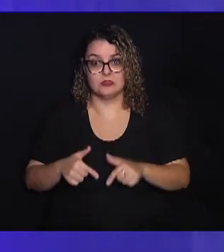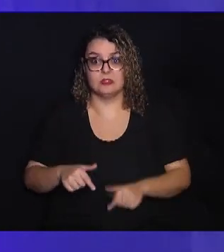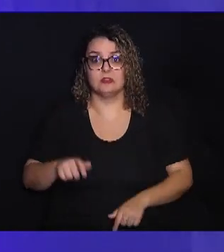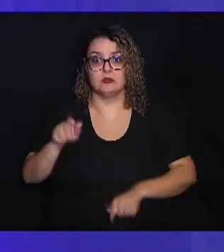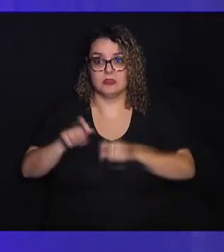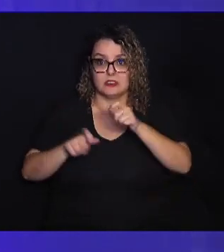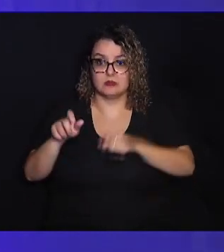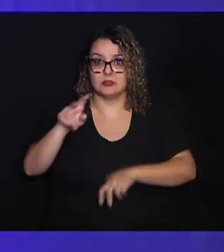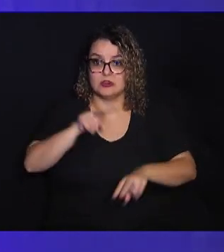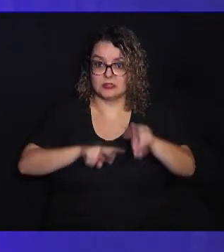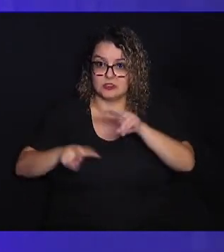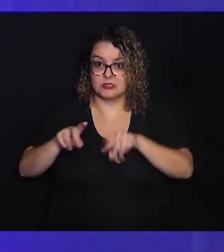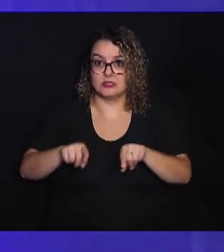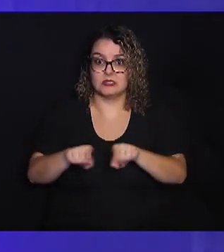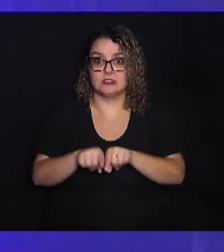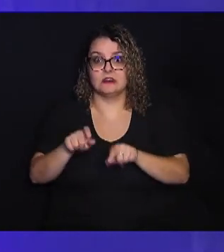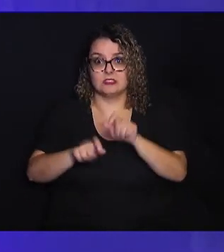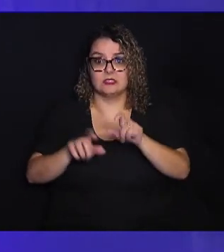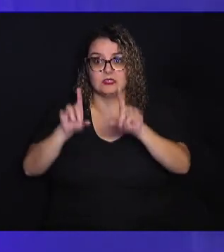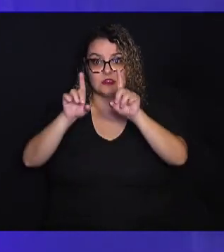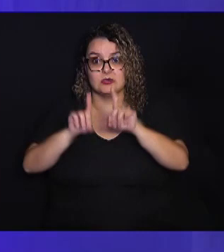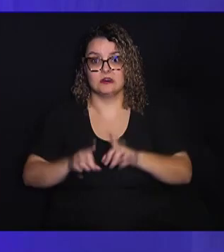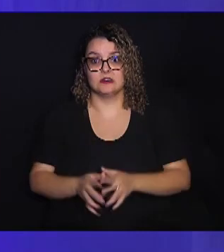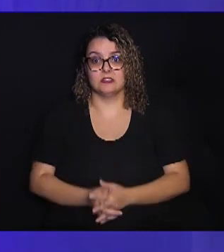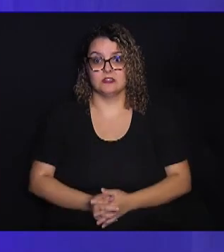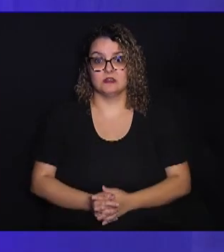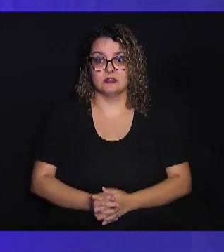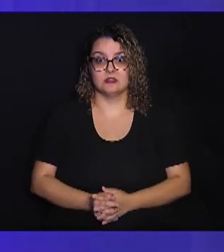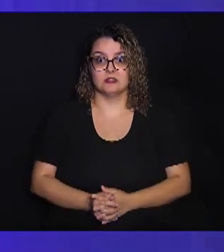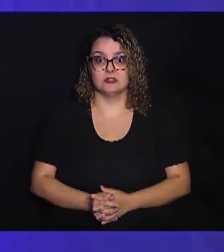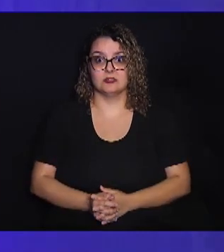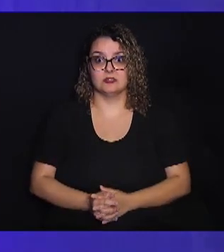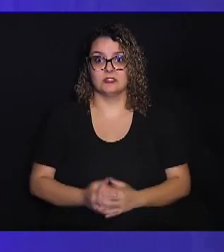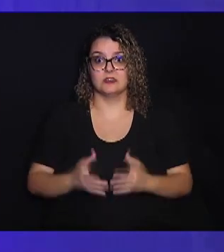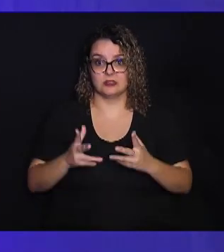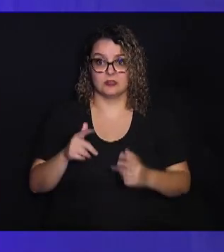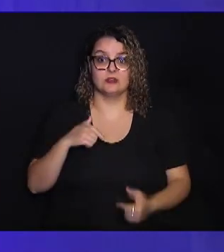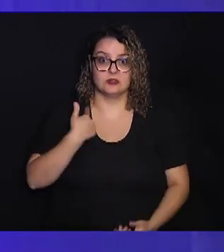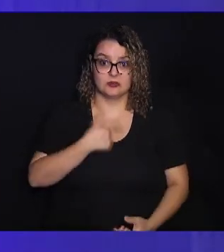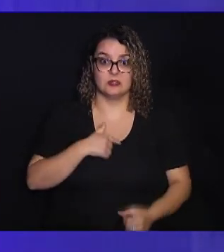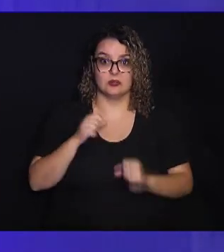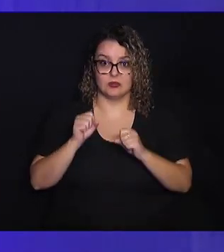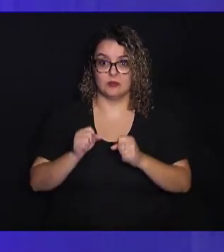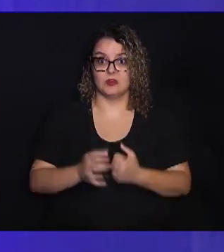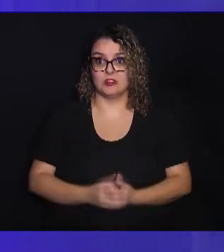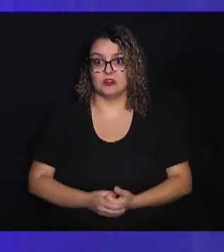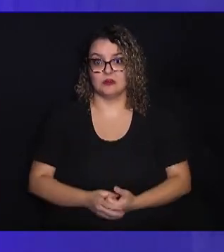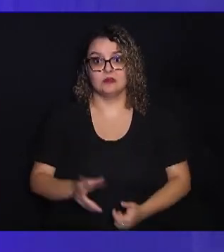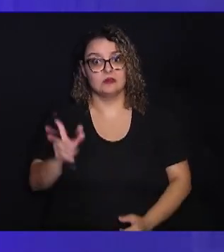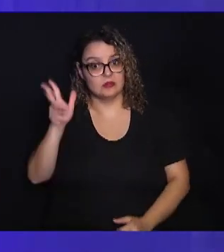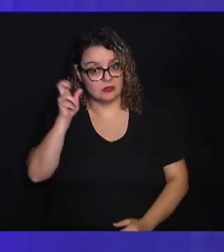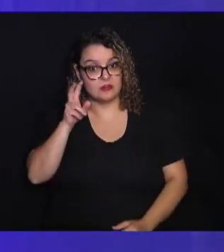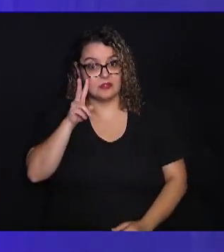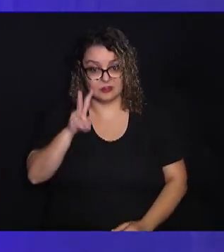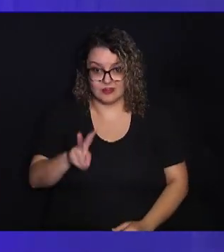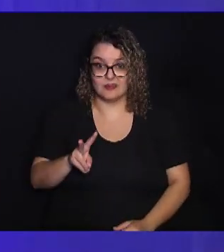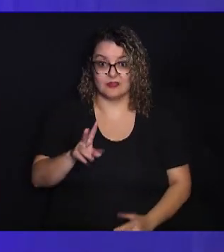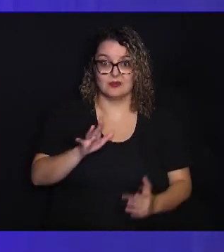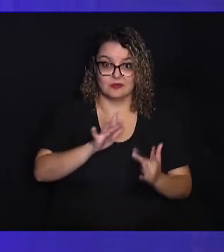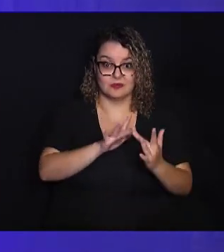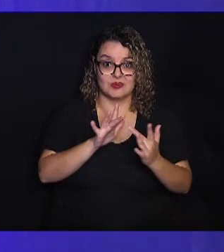vidente e para a pessoa com deficiência. Então, todos nós pudemos, né, ouvir, ver,